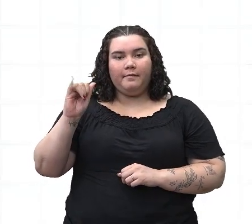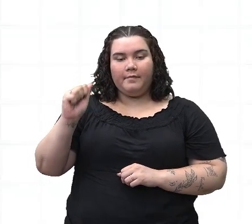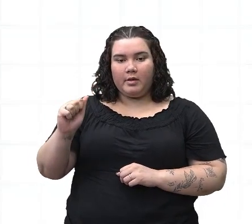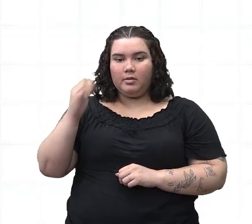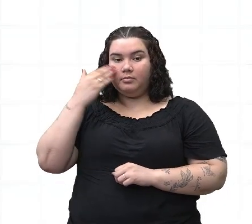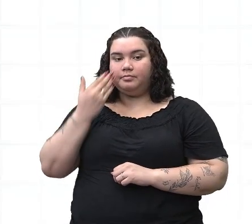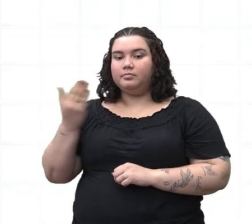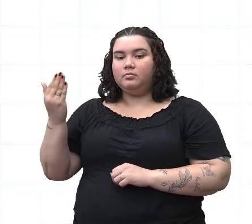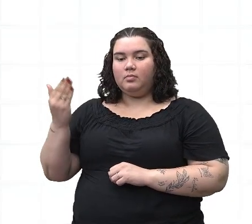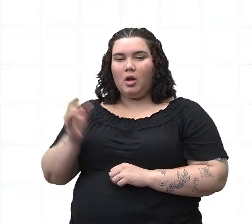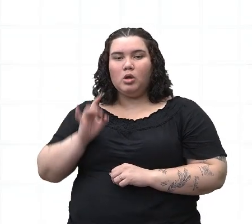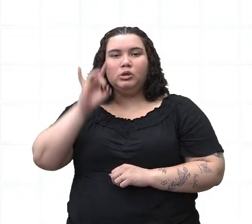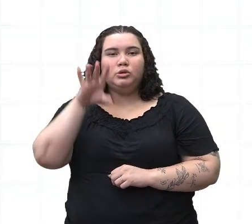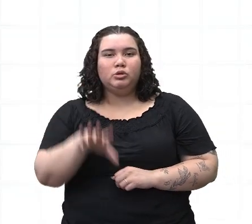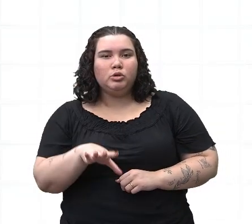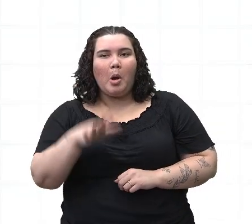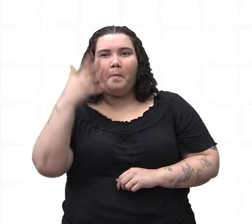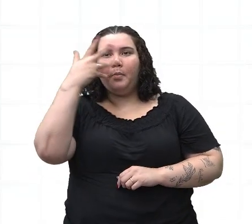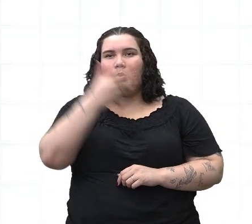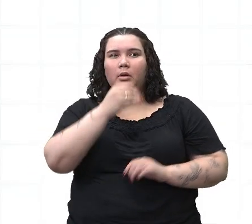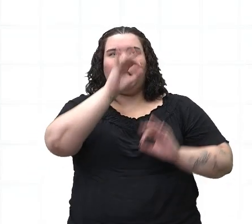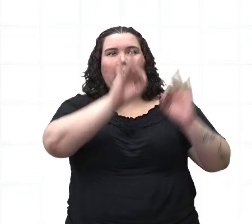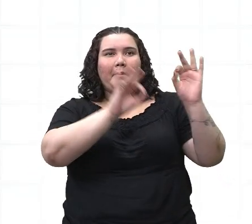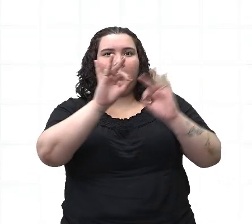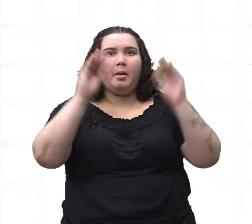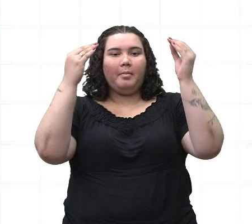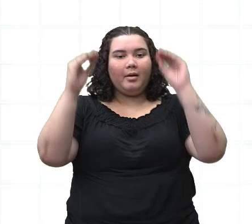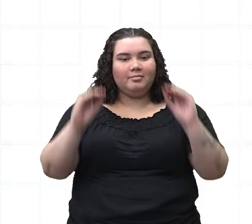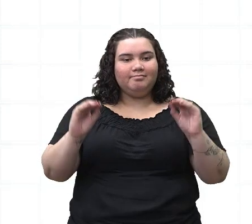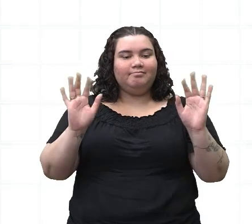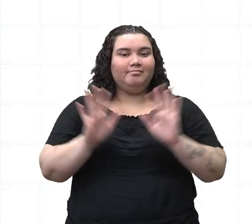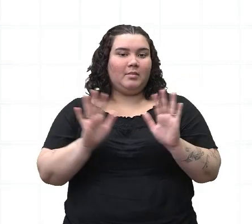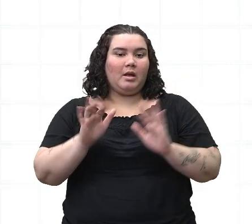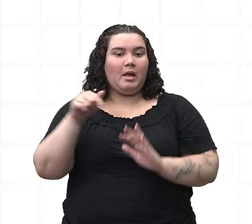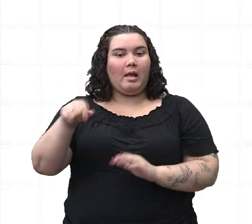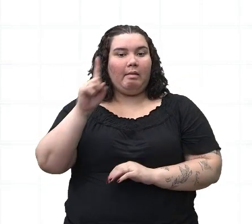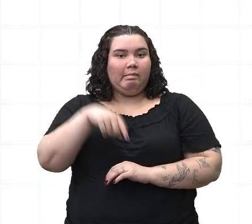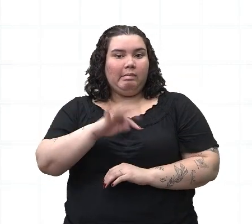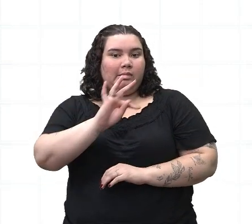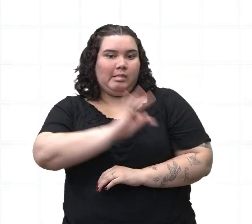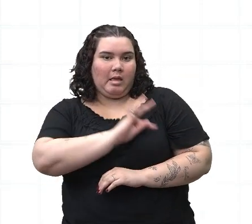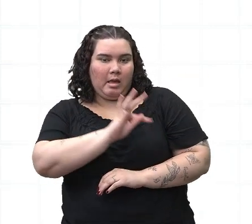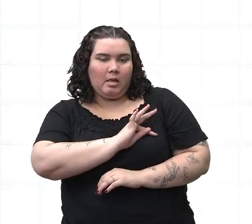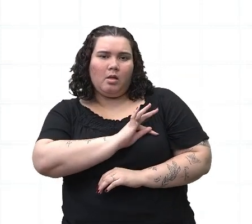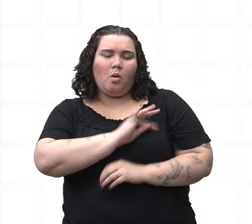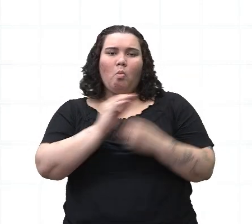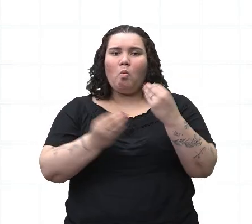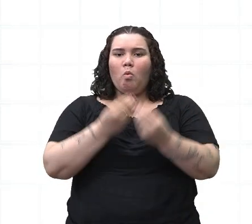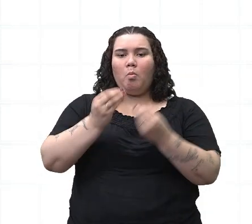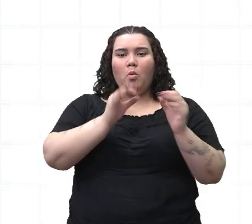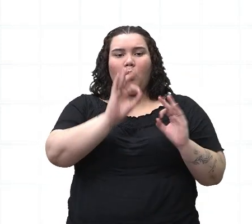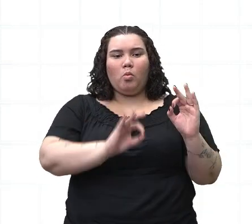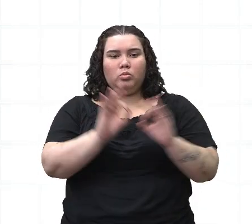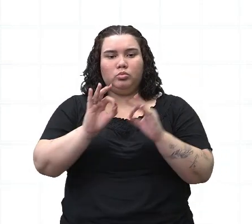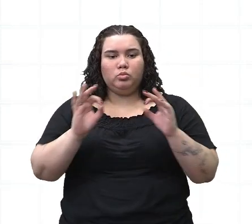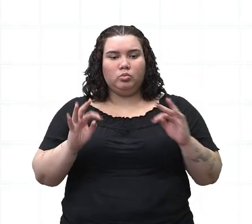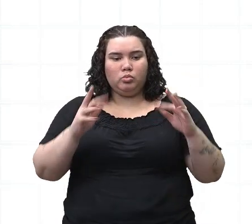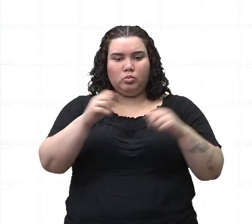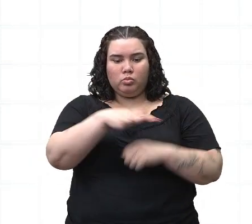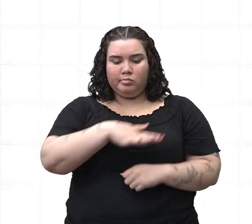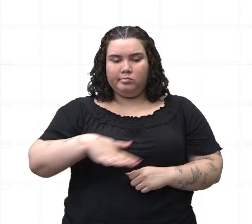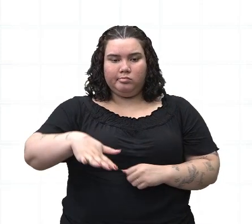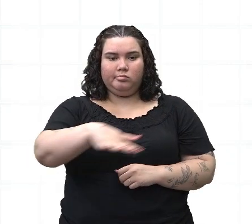que decoração e ornamentação, a cenografia é técnica. Técnica de organizar